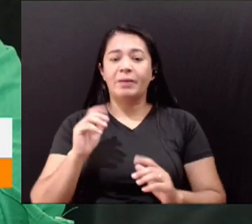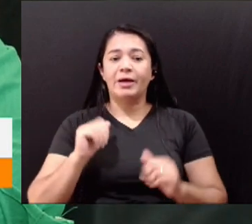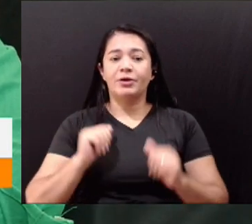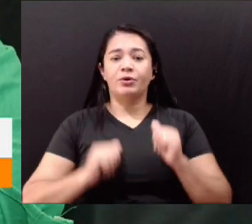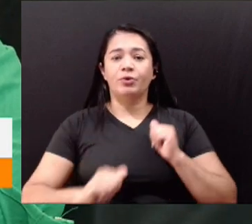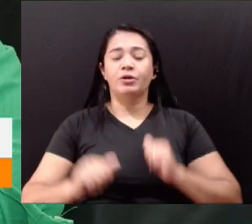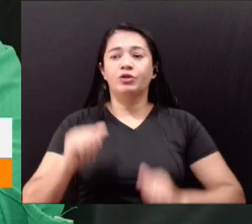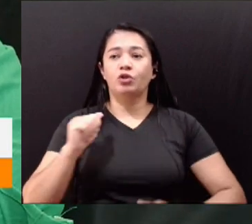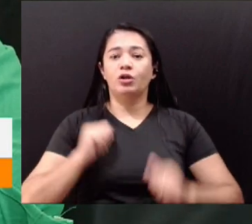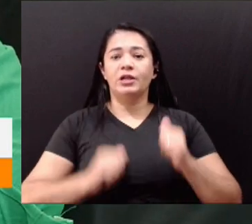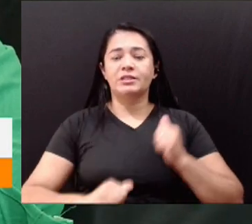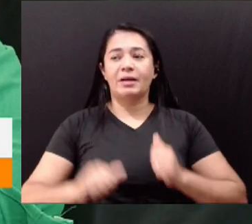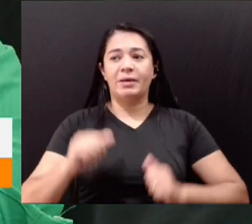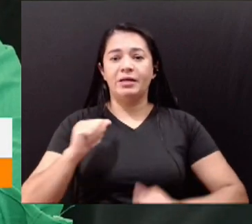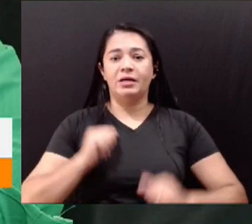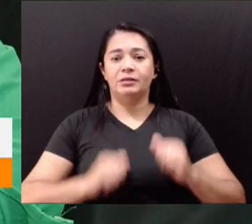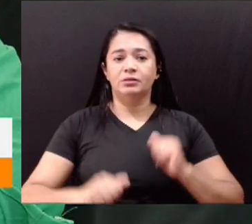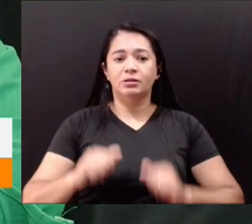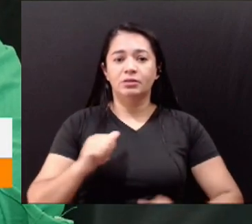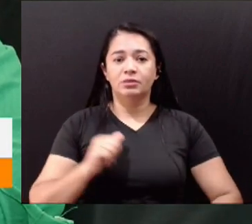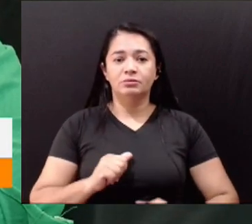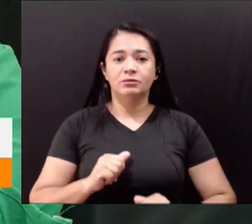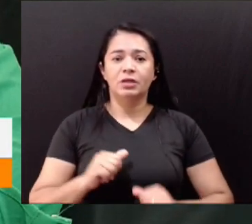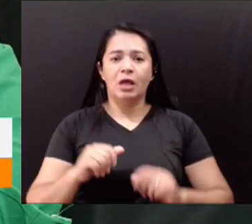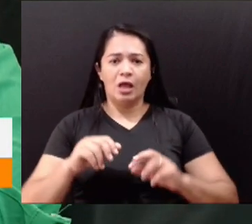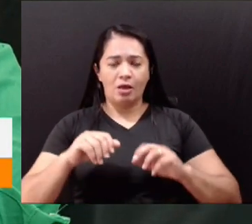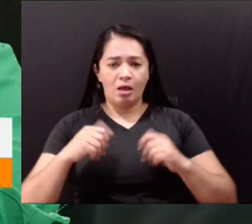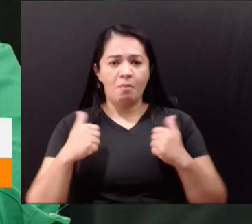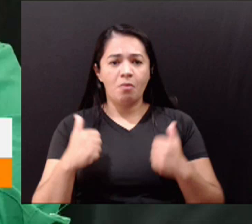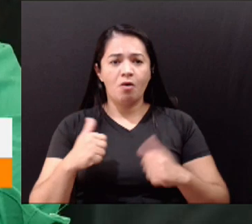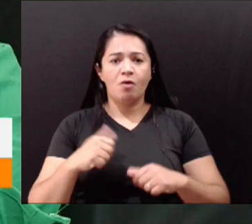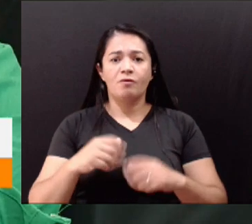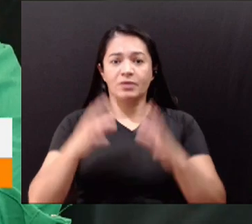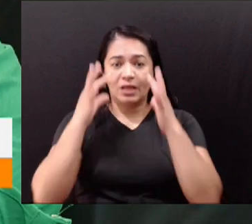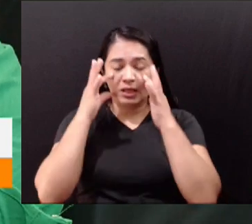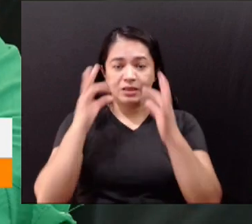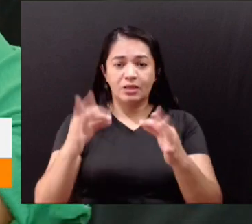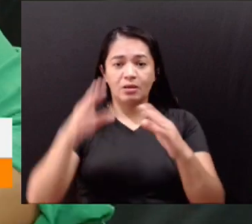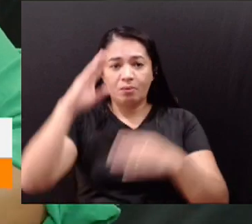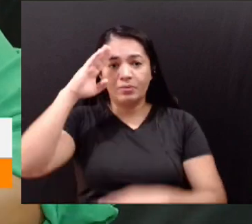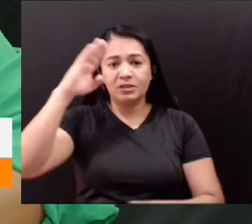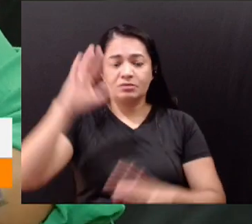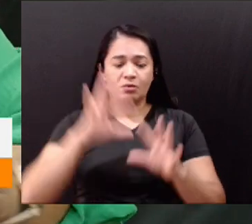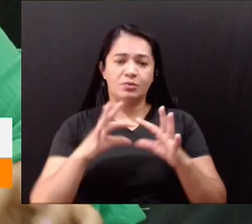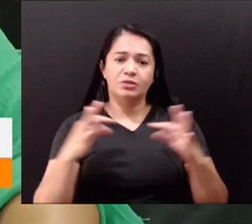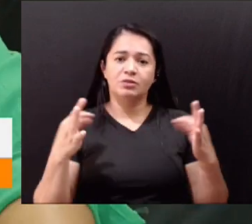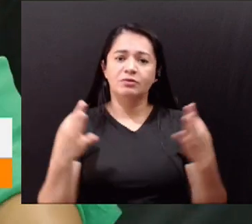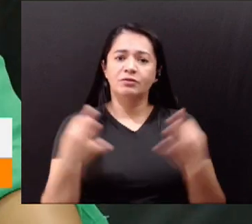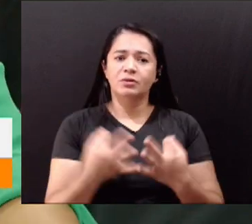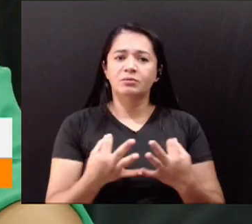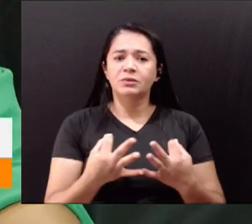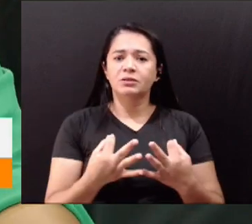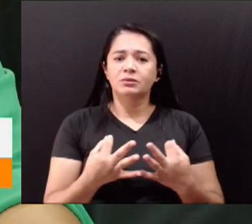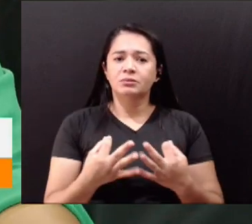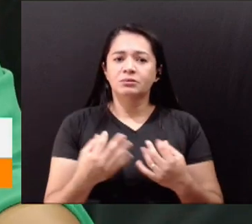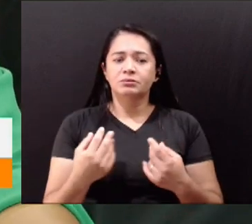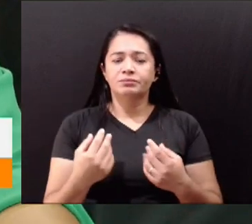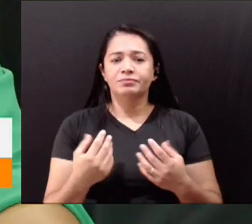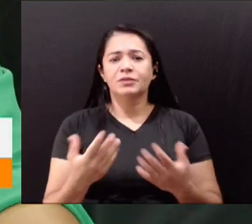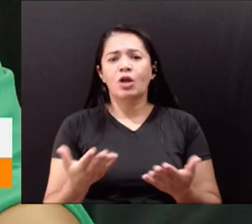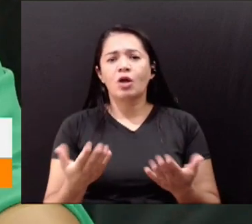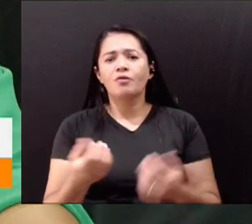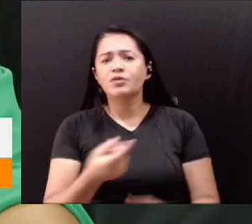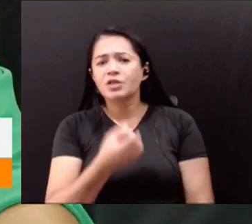60 a mais, é um pouco mais diferente, então precisa estar atento, principalmente a família, né? Principalmente a família. E aí, faz quanto tempo que você não vai na casa da